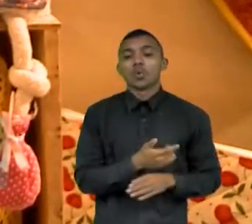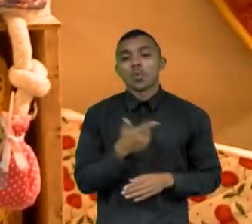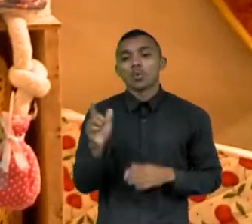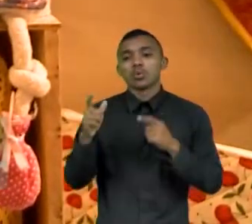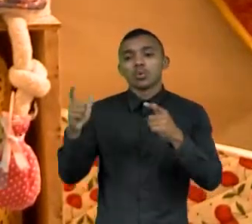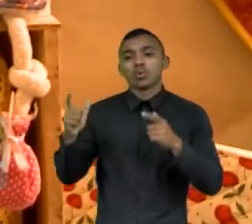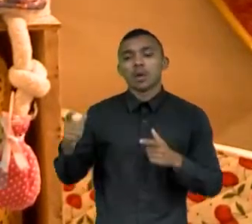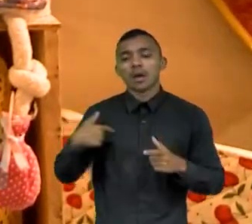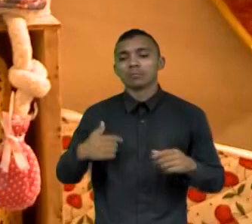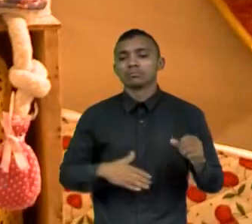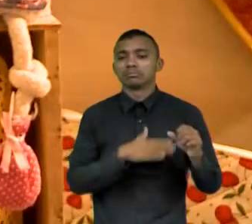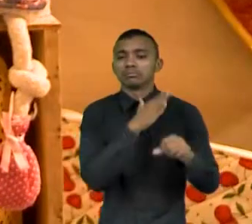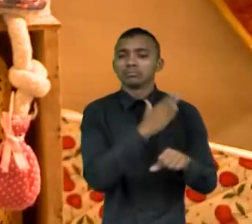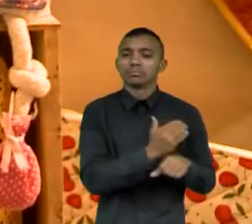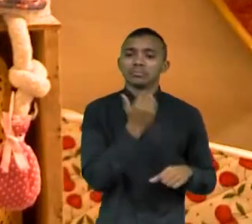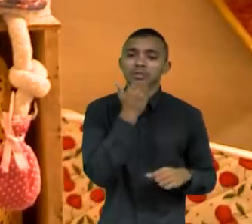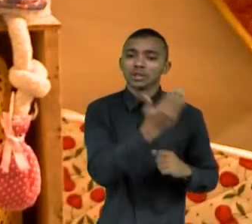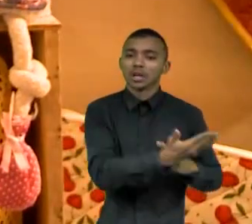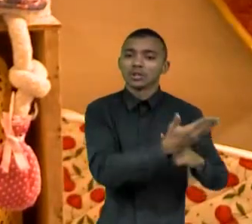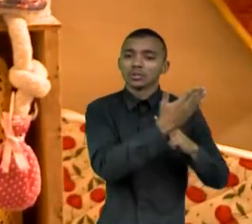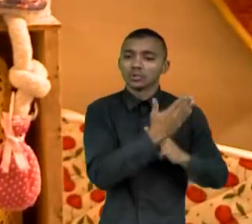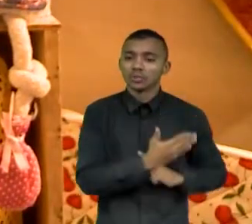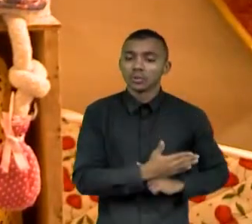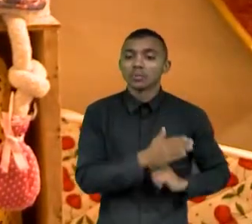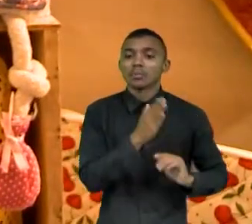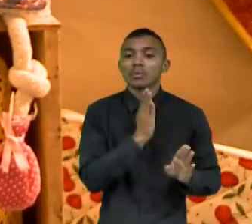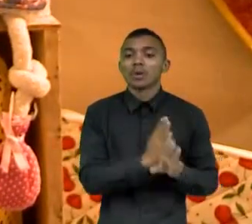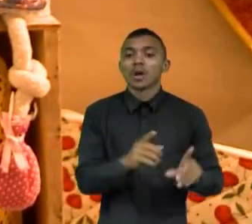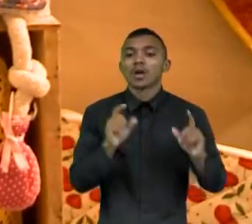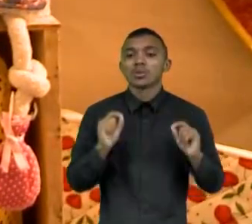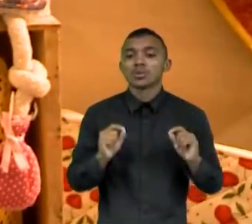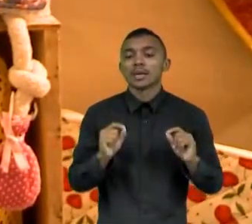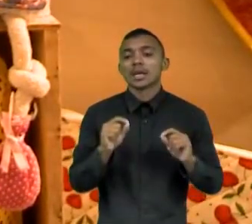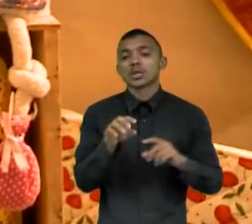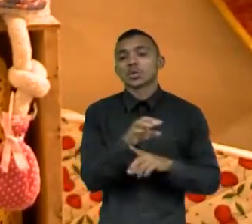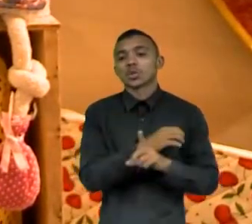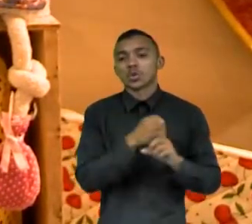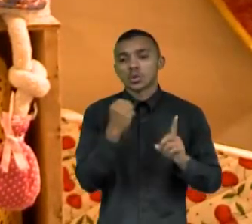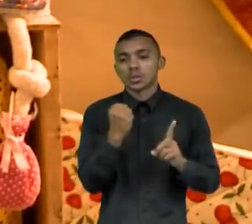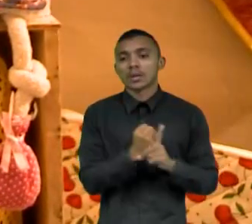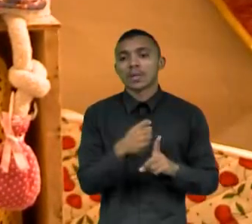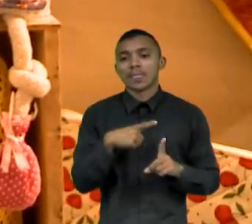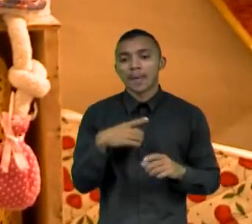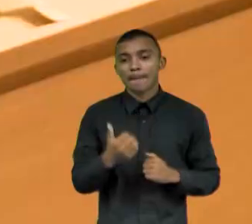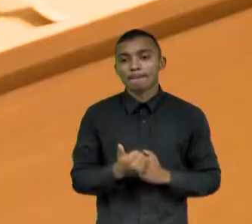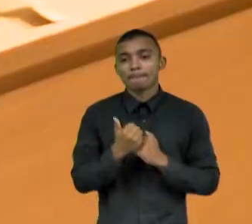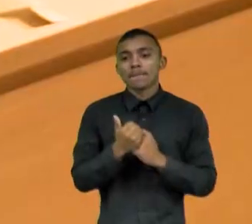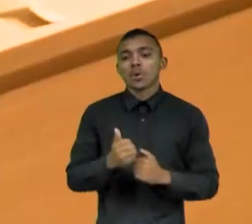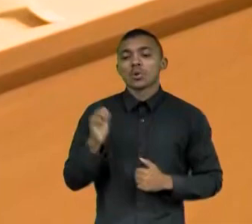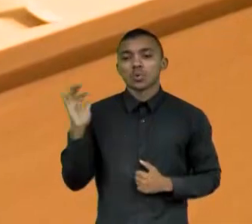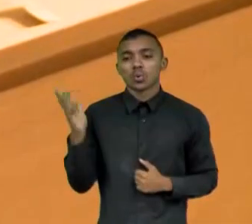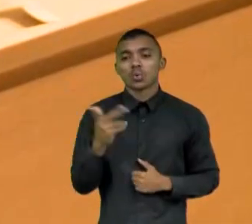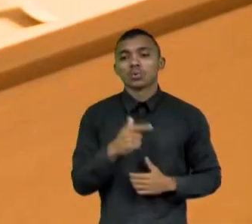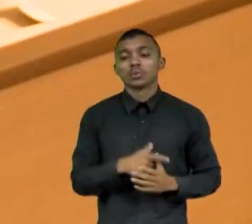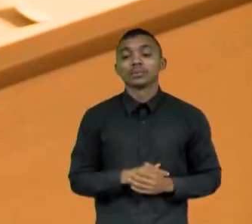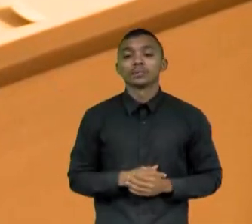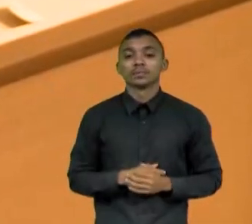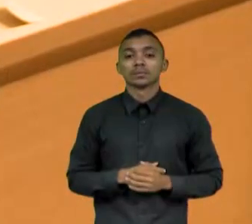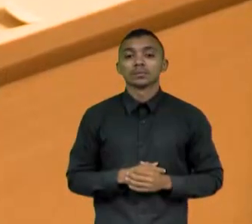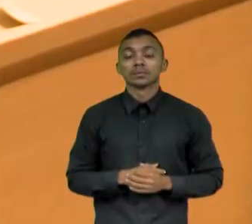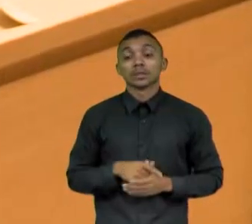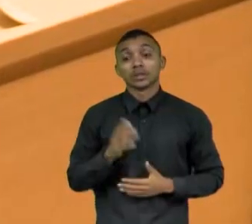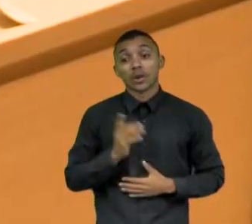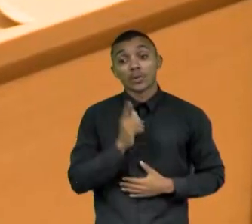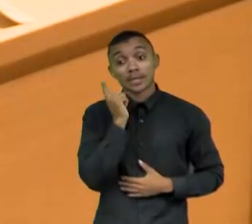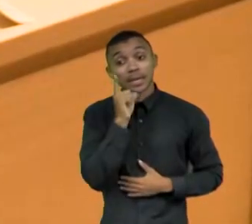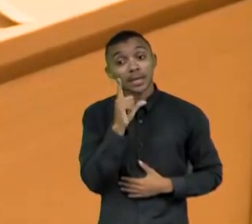procurei a ajuda da Rede Estrela justamente por causa dessa ação social que ela presta para todo mundo. E aqui agora está entrando um dinheirinho,